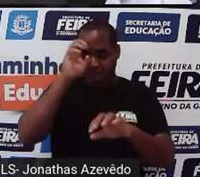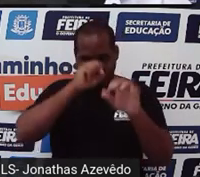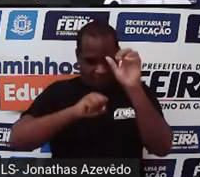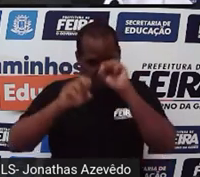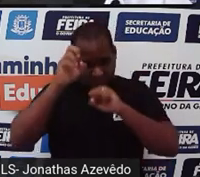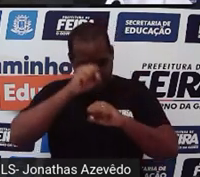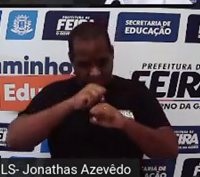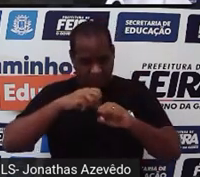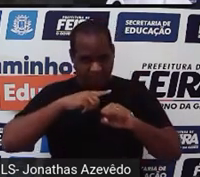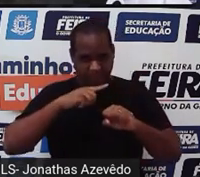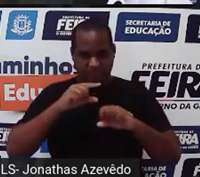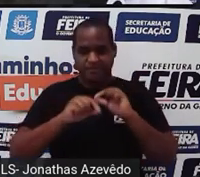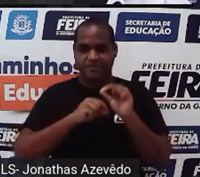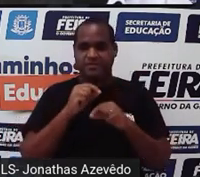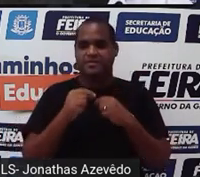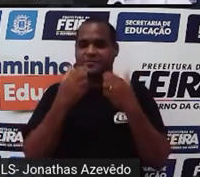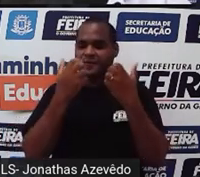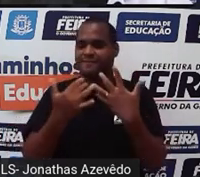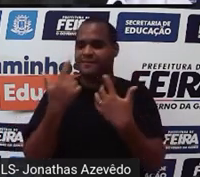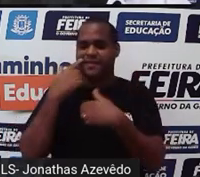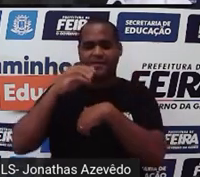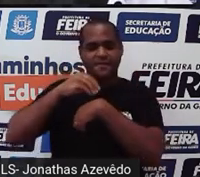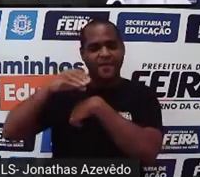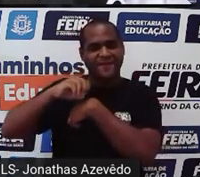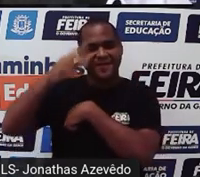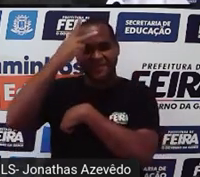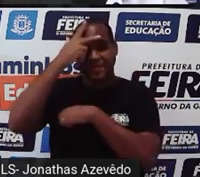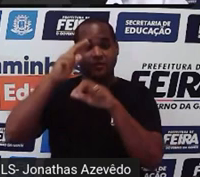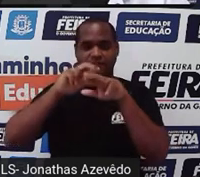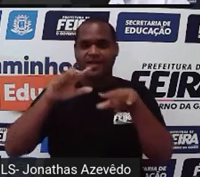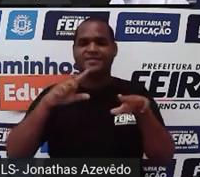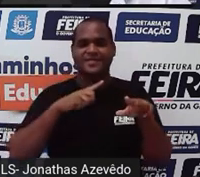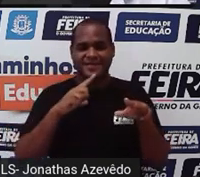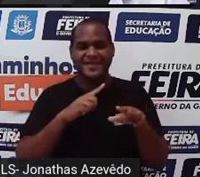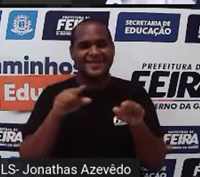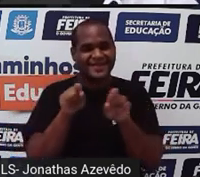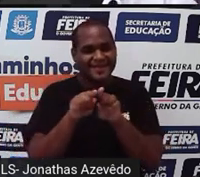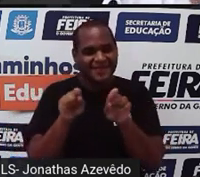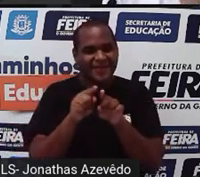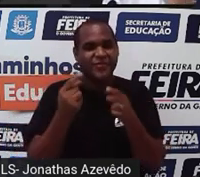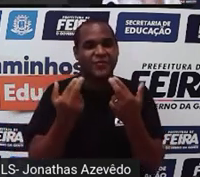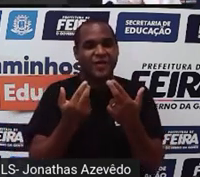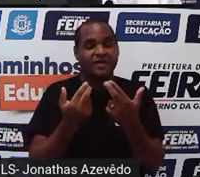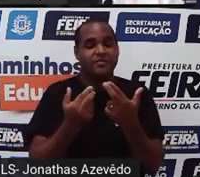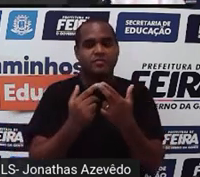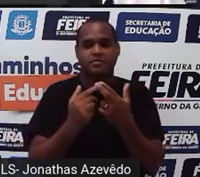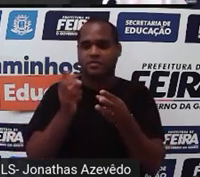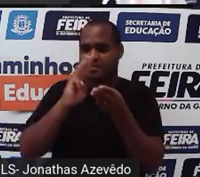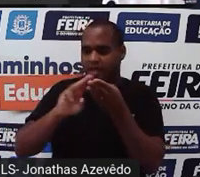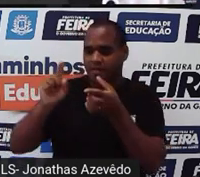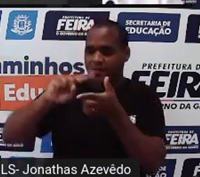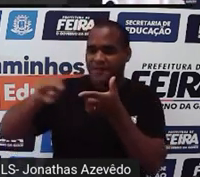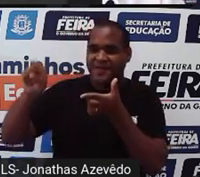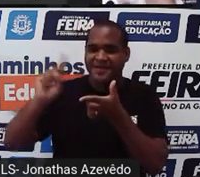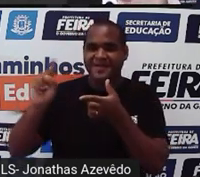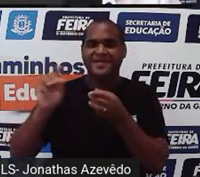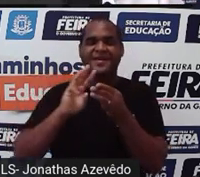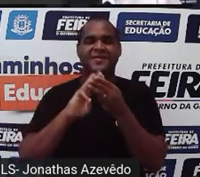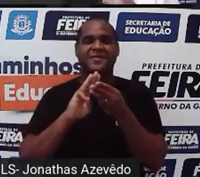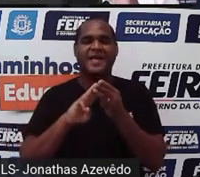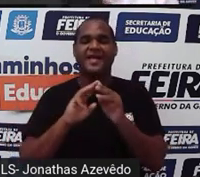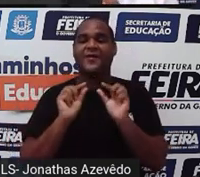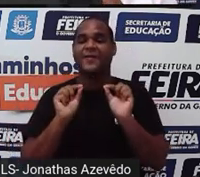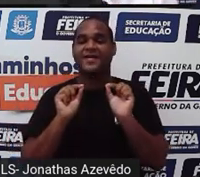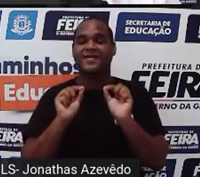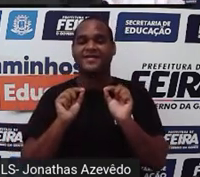matemática tá bom e leva a isso para outras pessoas também tá bom matemática não é problema